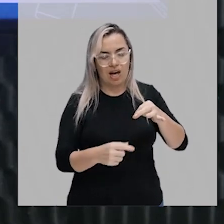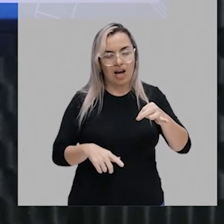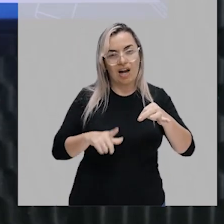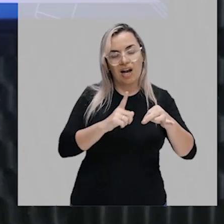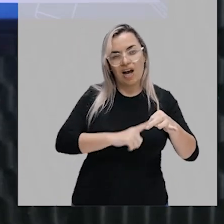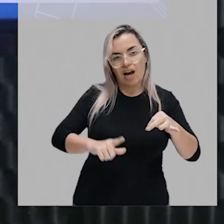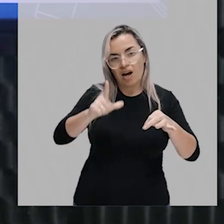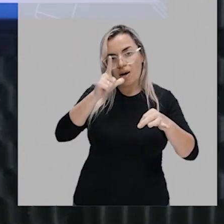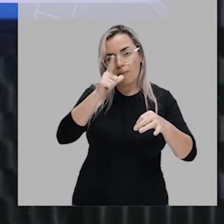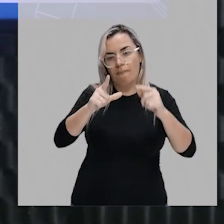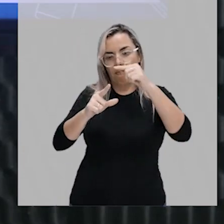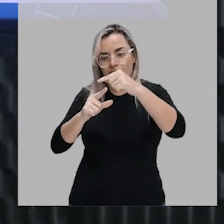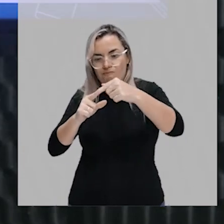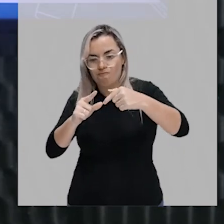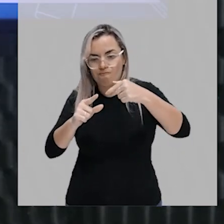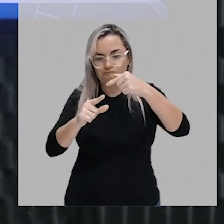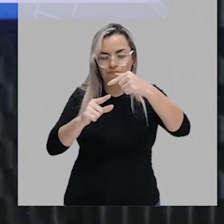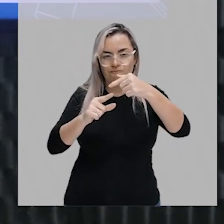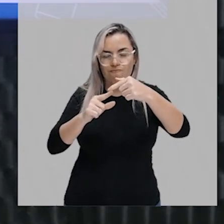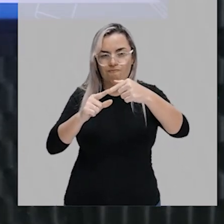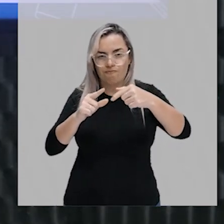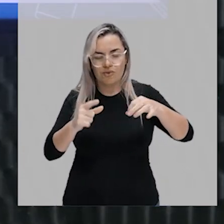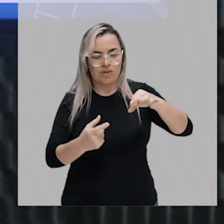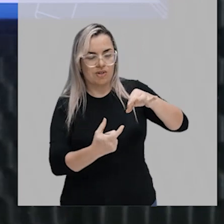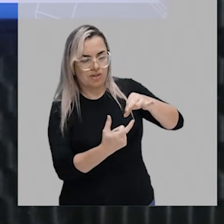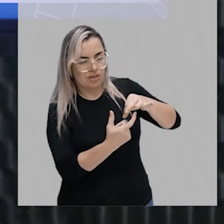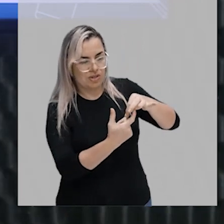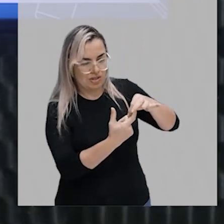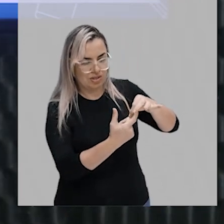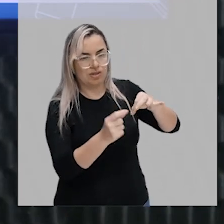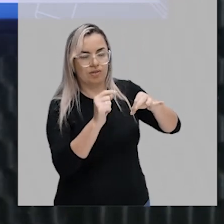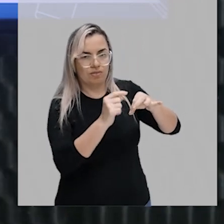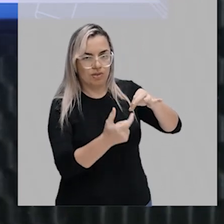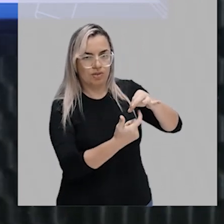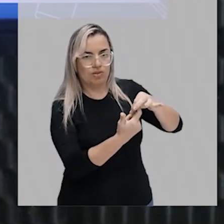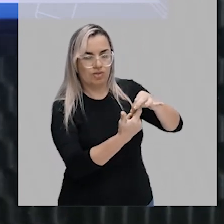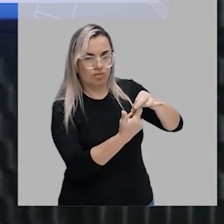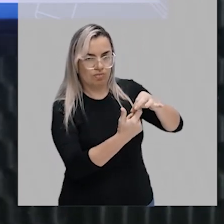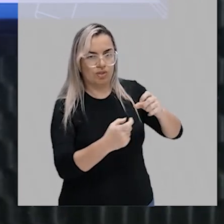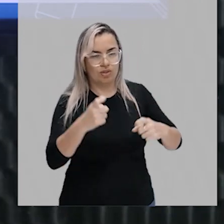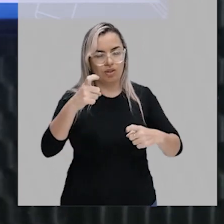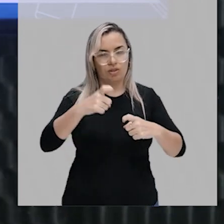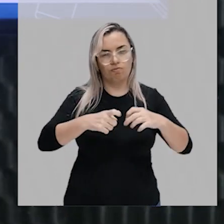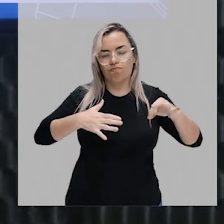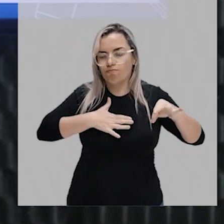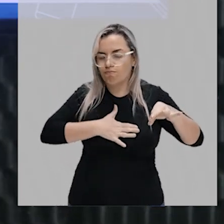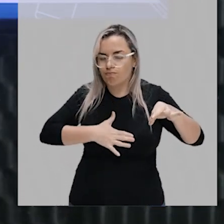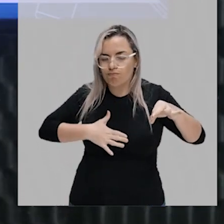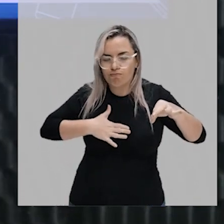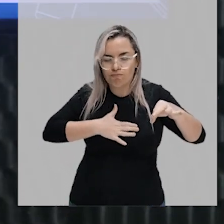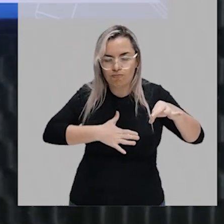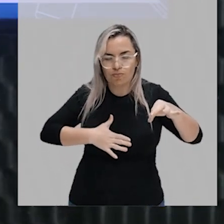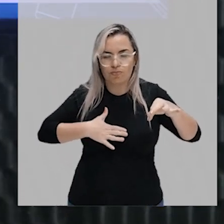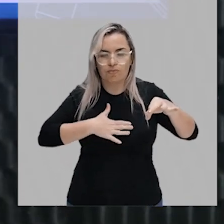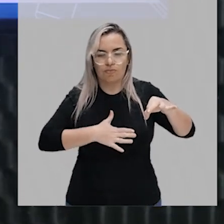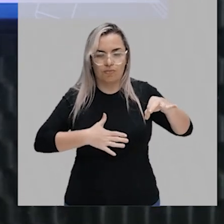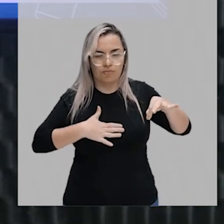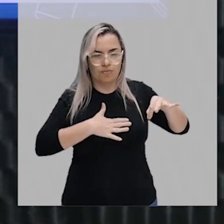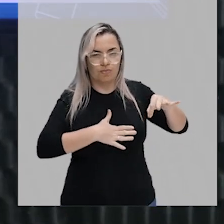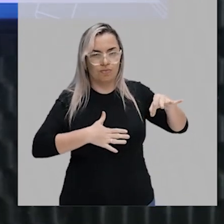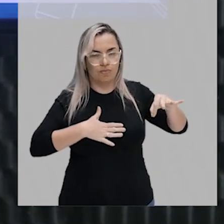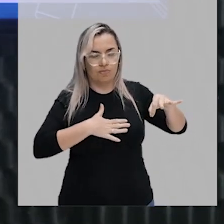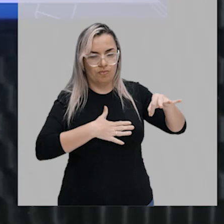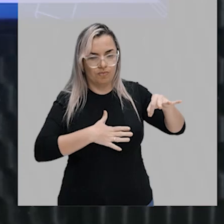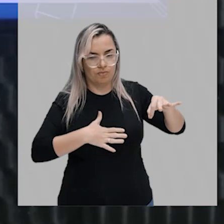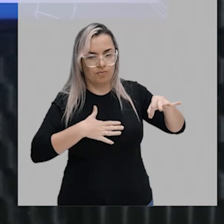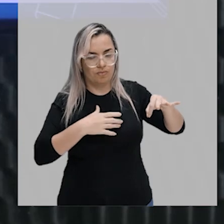vai trazer essa sensação de excitação durante o ato sexual. E ele vai ficar